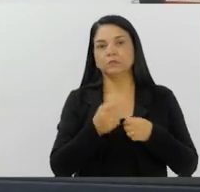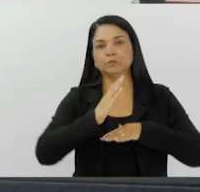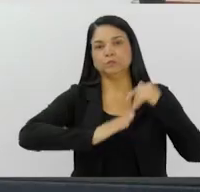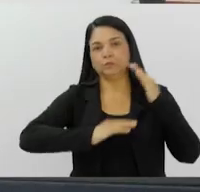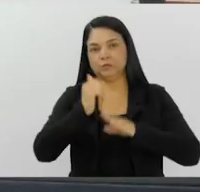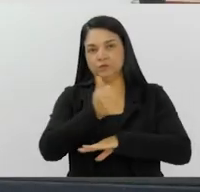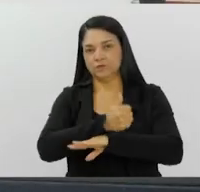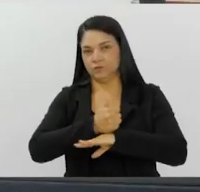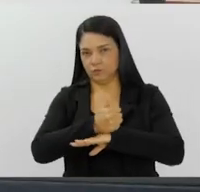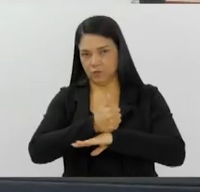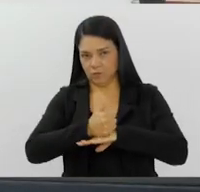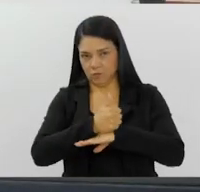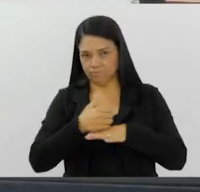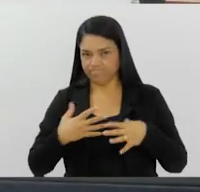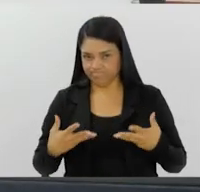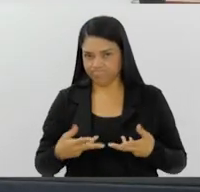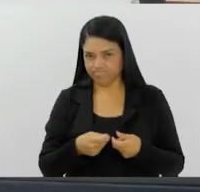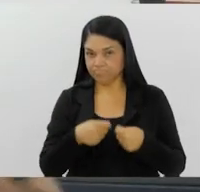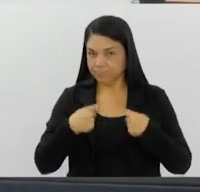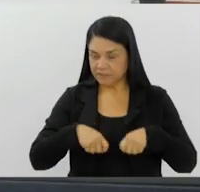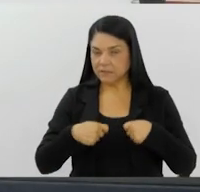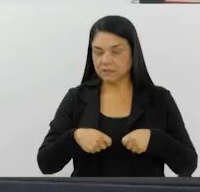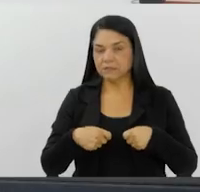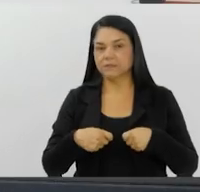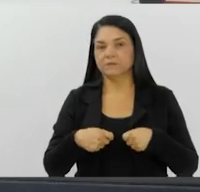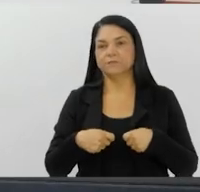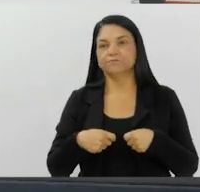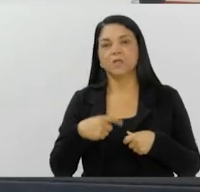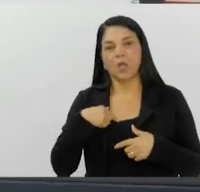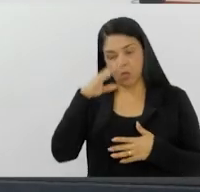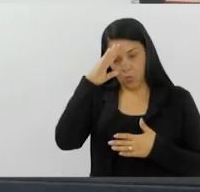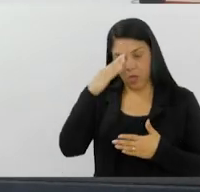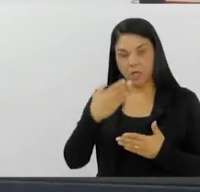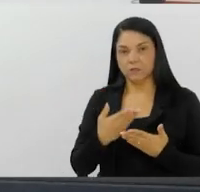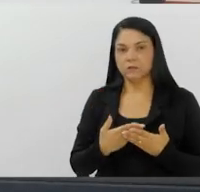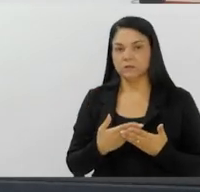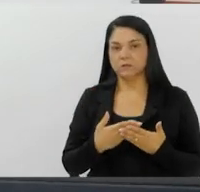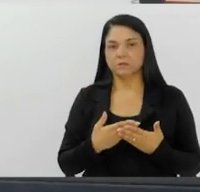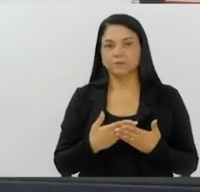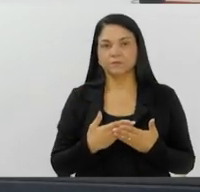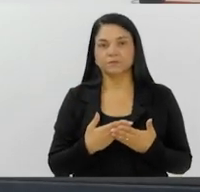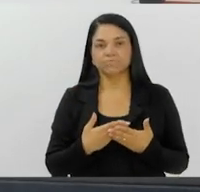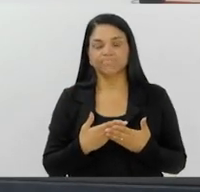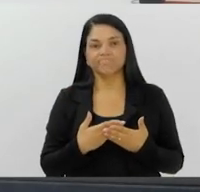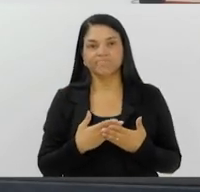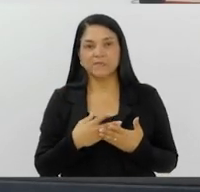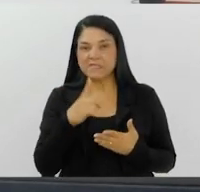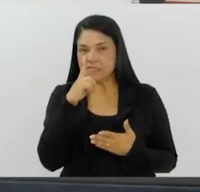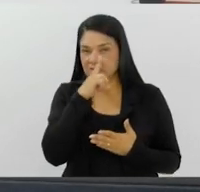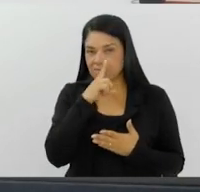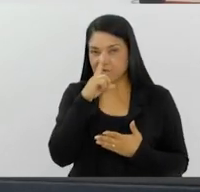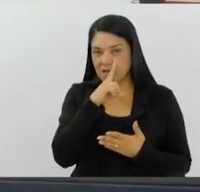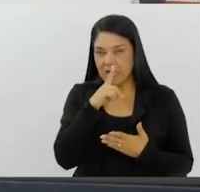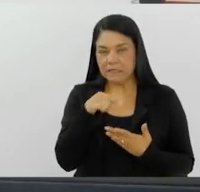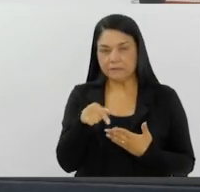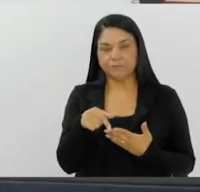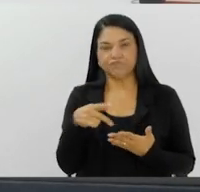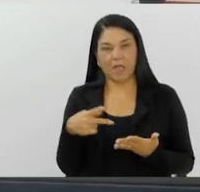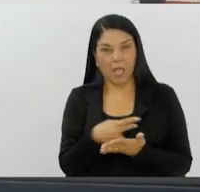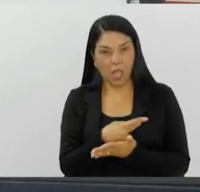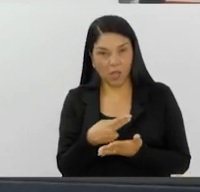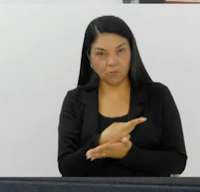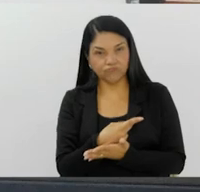dúvida alguma eu acredito né que esse equívoco a cada dia vem sendo